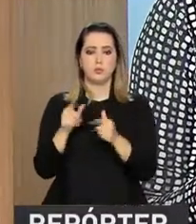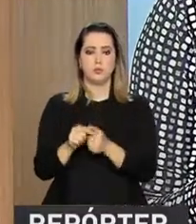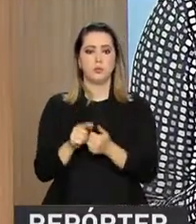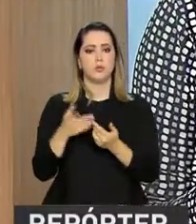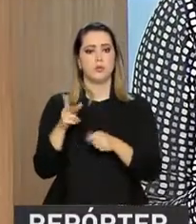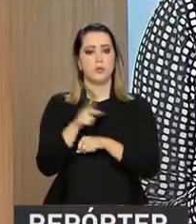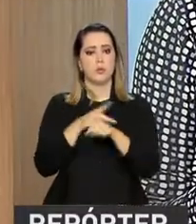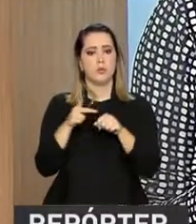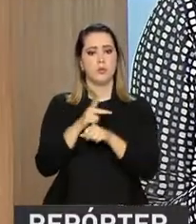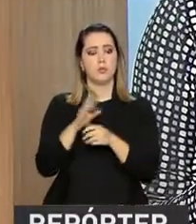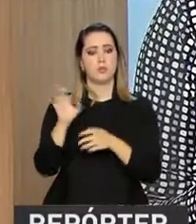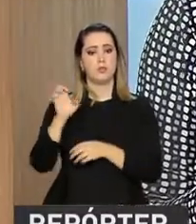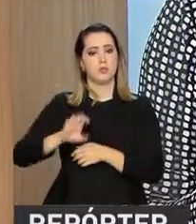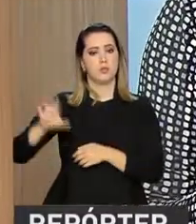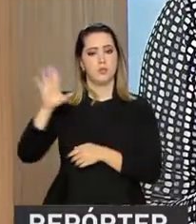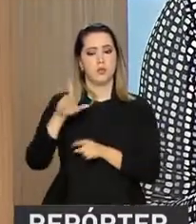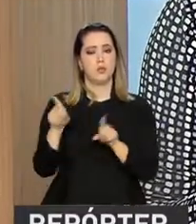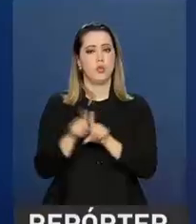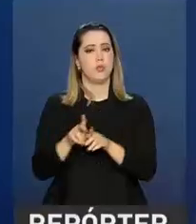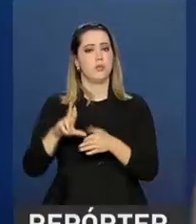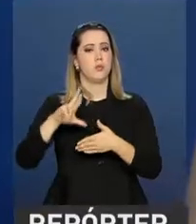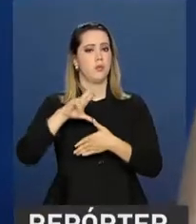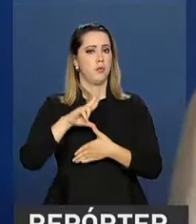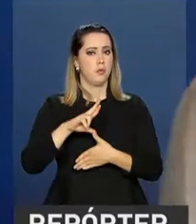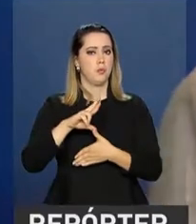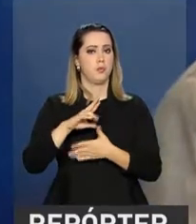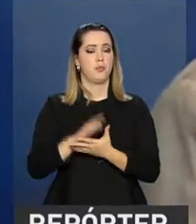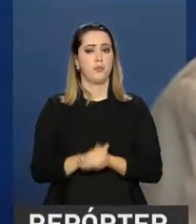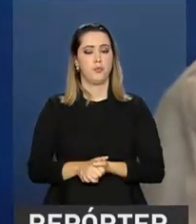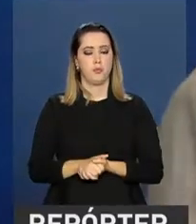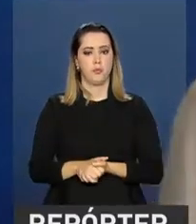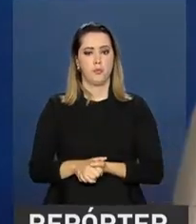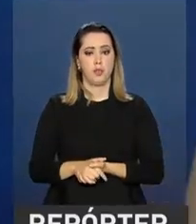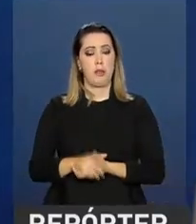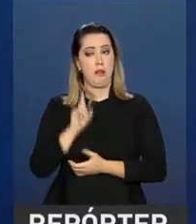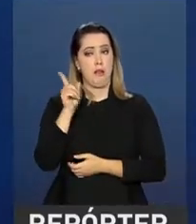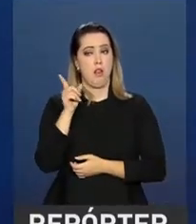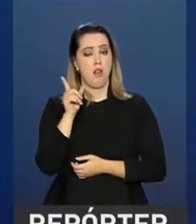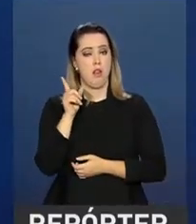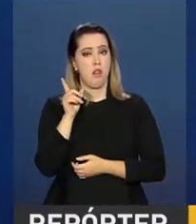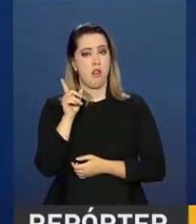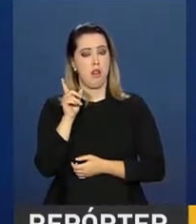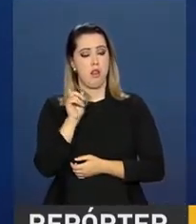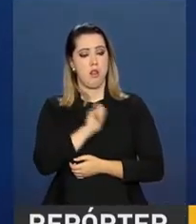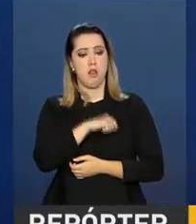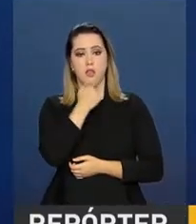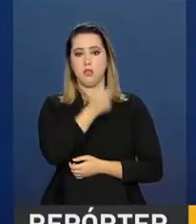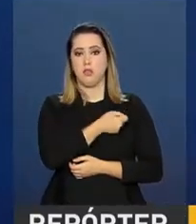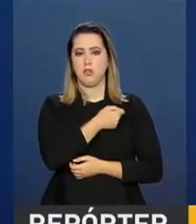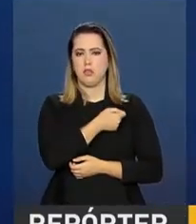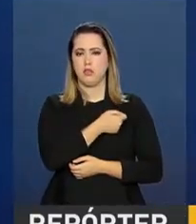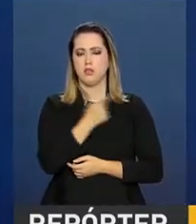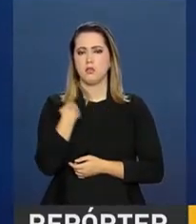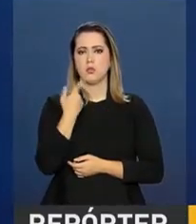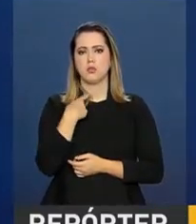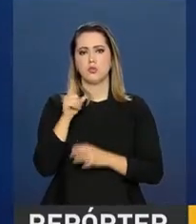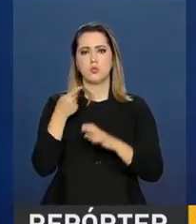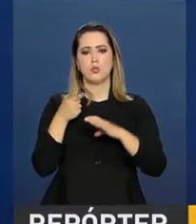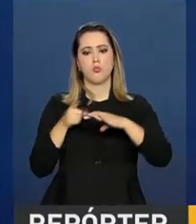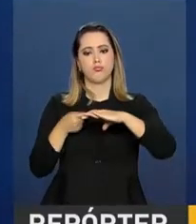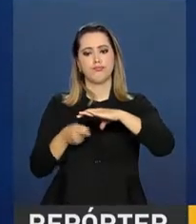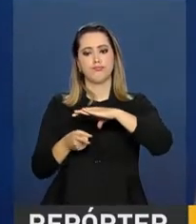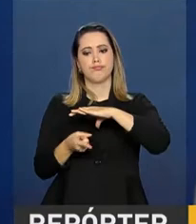países da europa e da américa latina na espanha garantimos o lançamento de um cabo submarino que multiplicará o